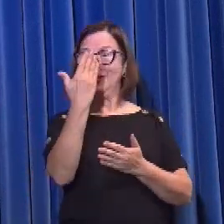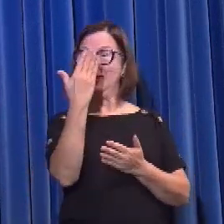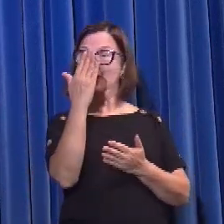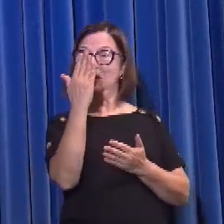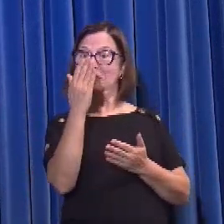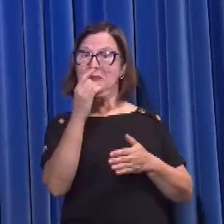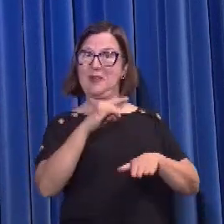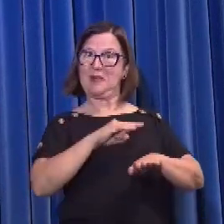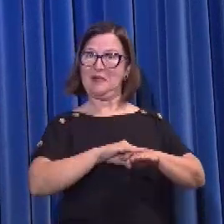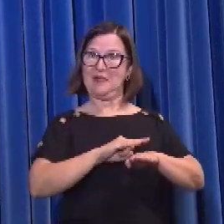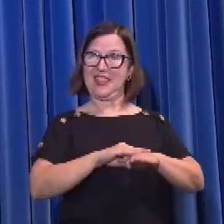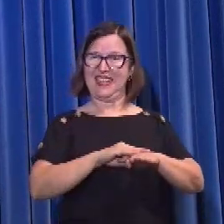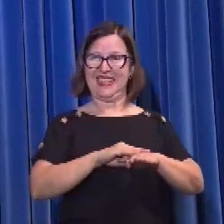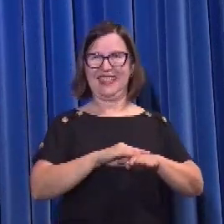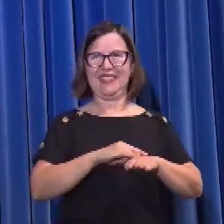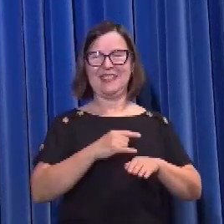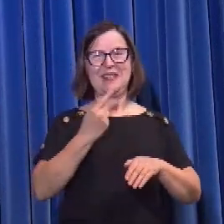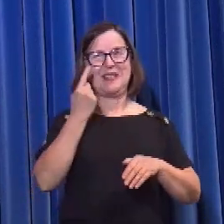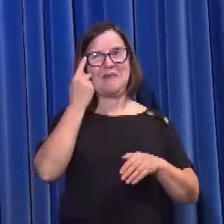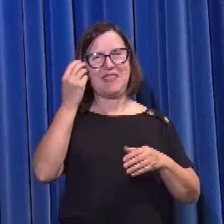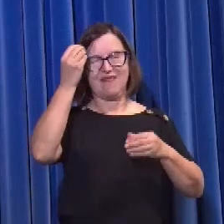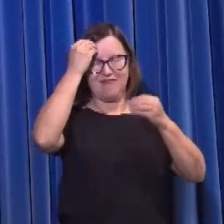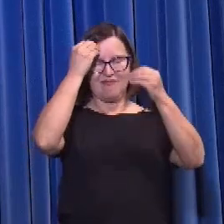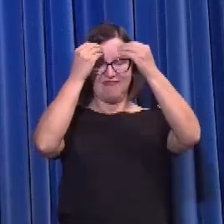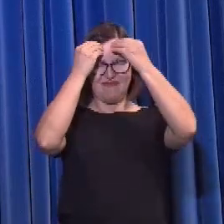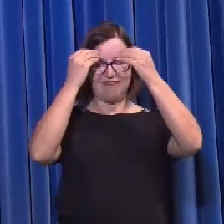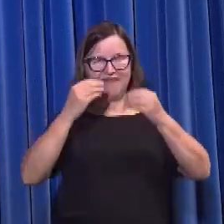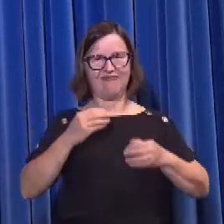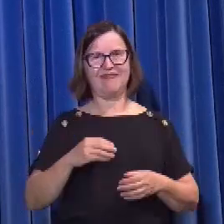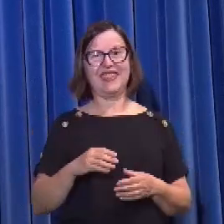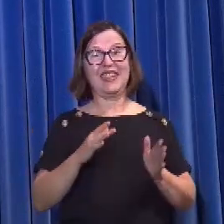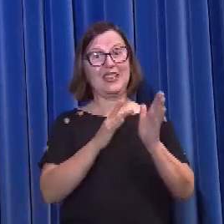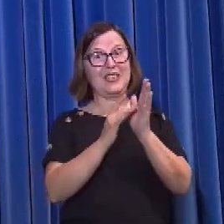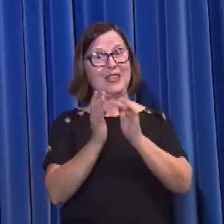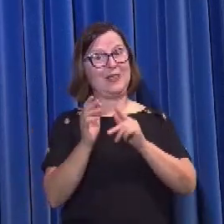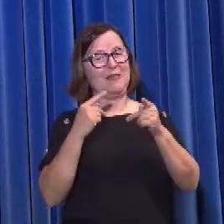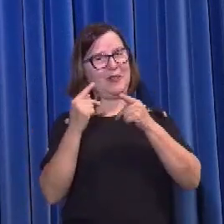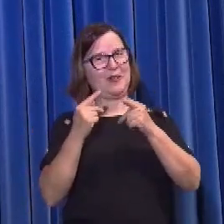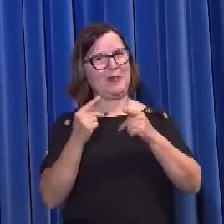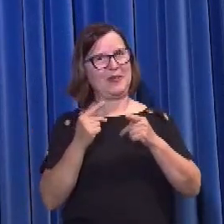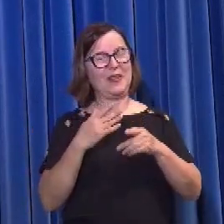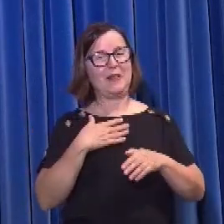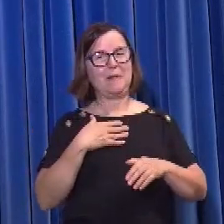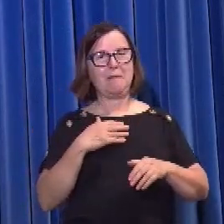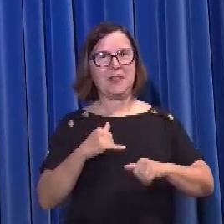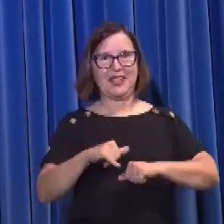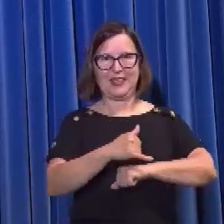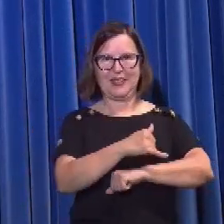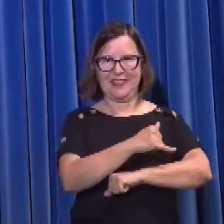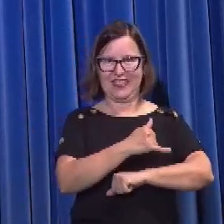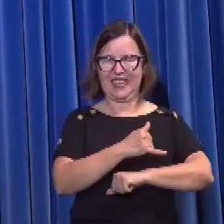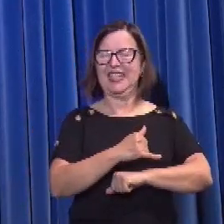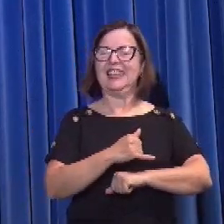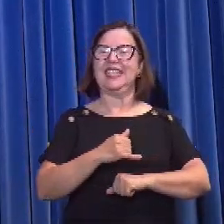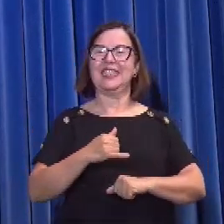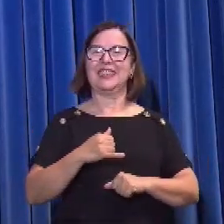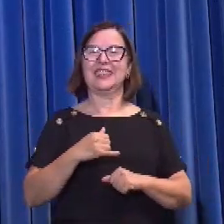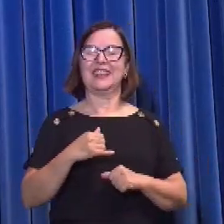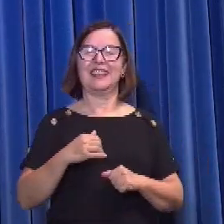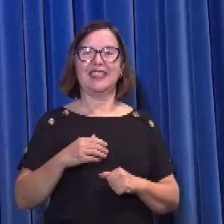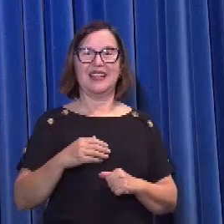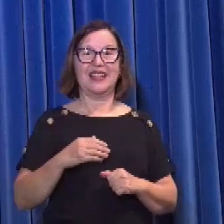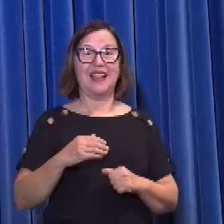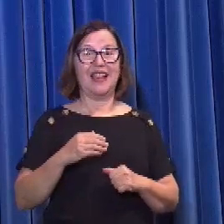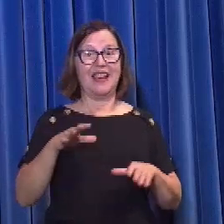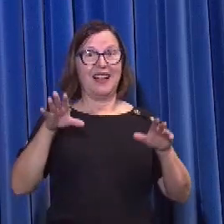minhas ovelhas ouvem a minha voz, eu as conheço e elas me seguem. Eu lhes dou a vida eterna. Quem dá a vida eterna para nós